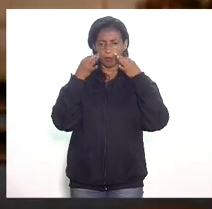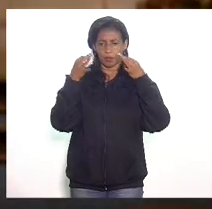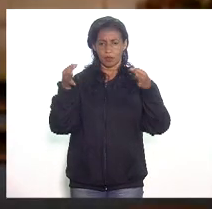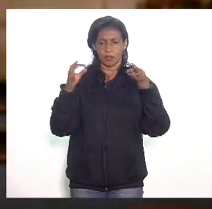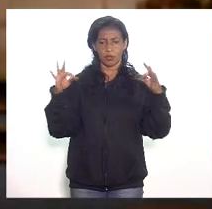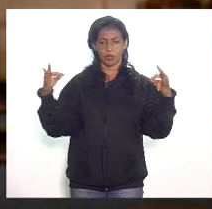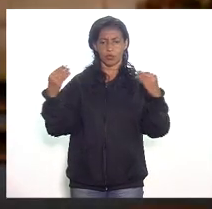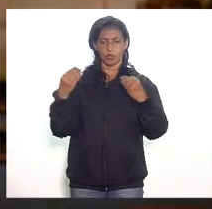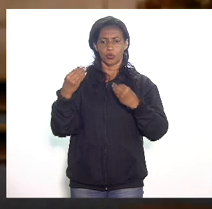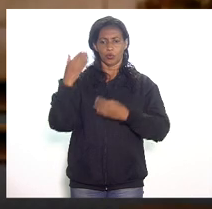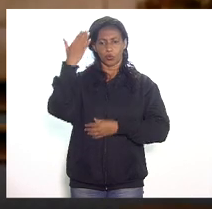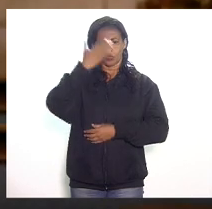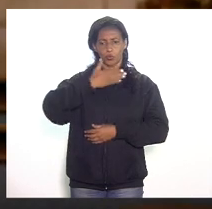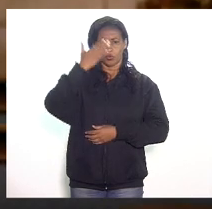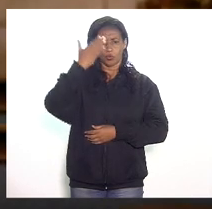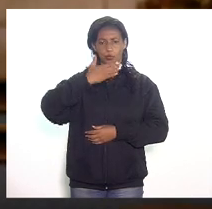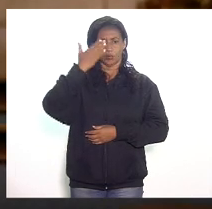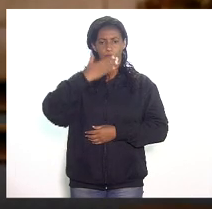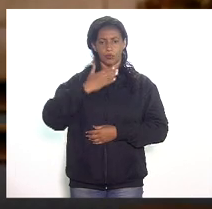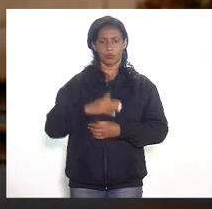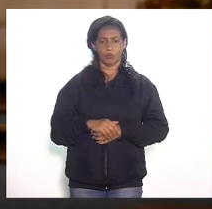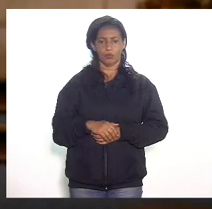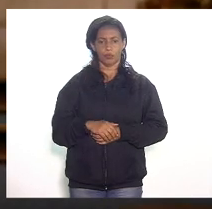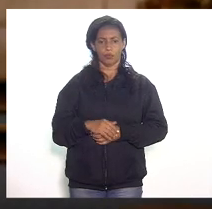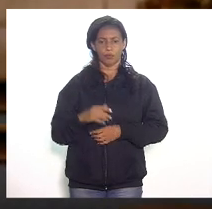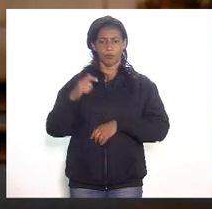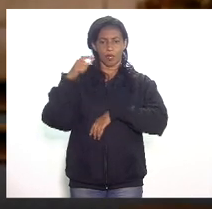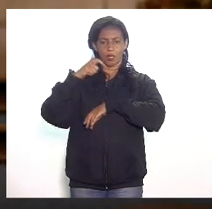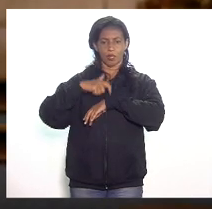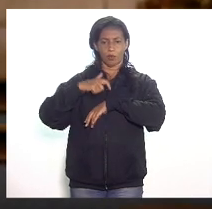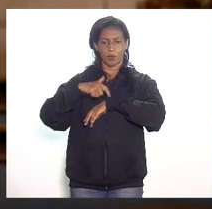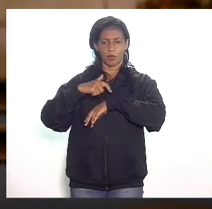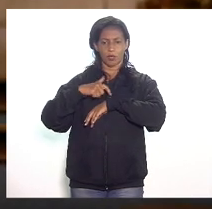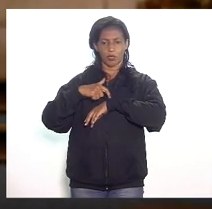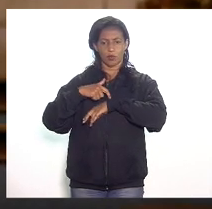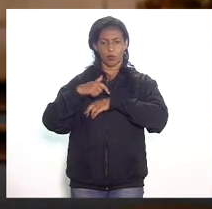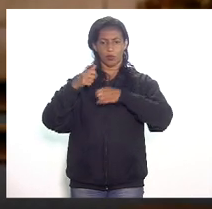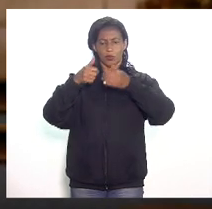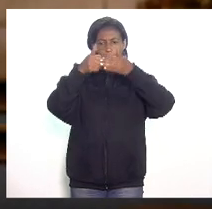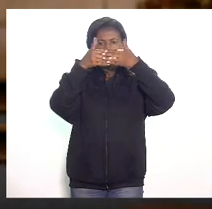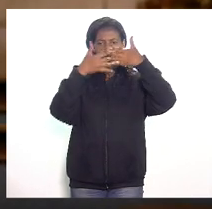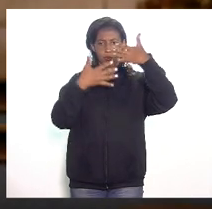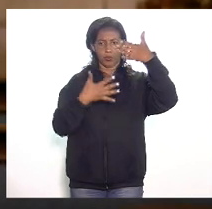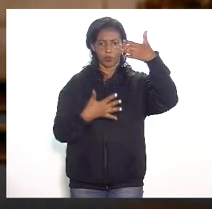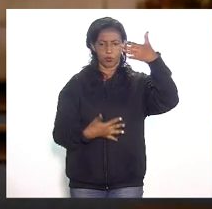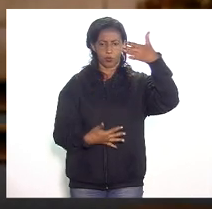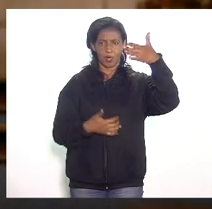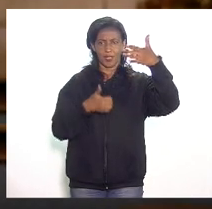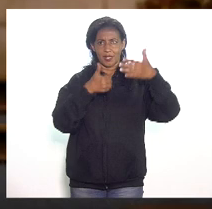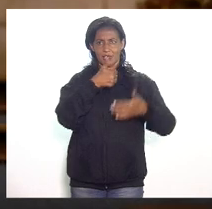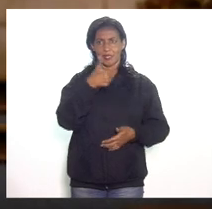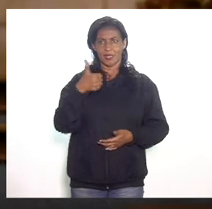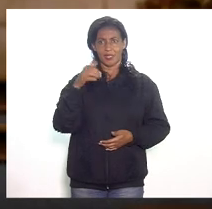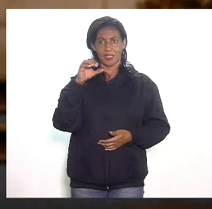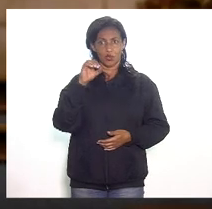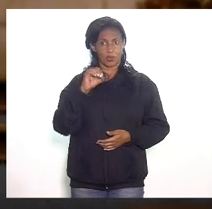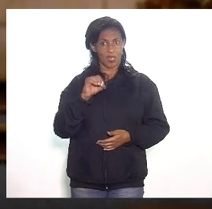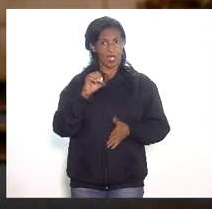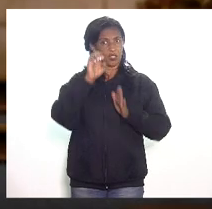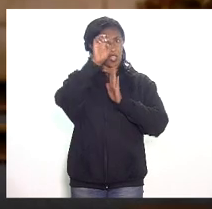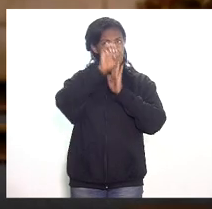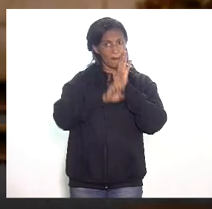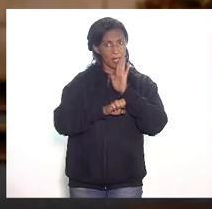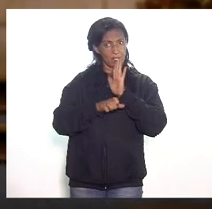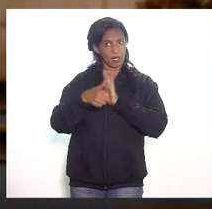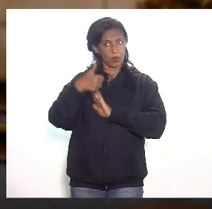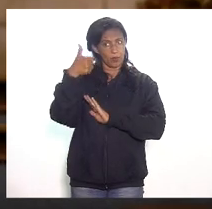porque até o presente momento nós recebemos 110 emendas ao primeiro projeto. Eu quero